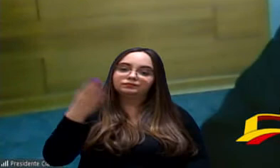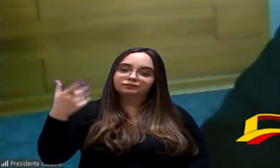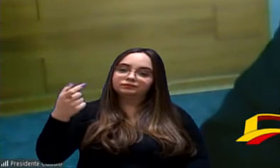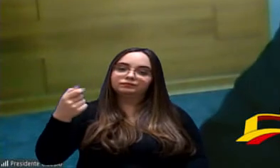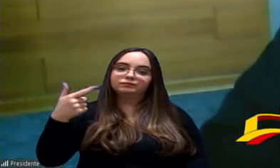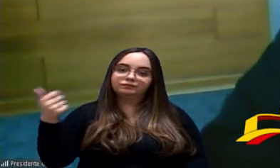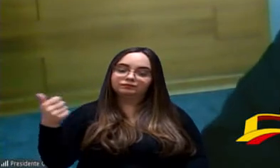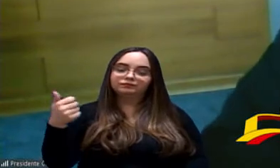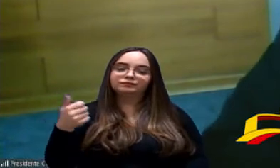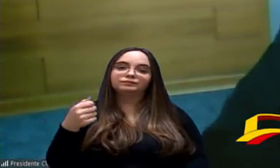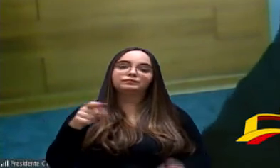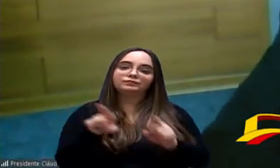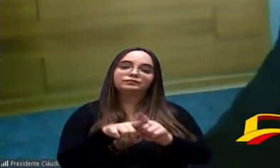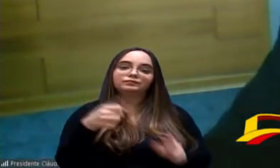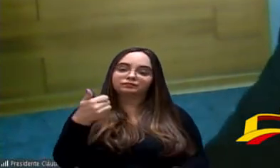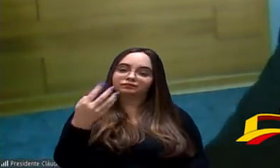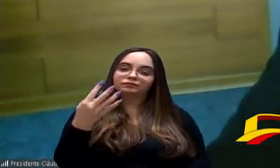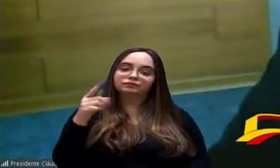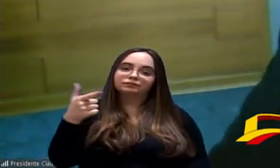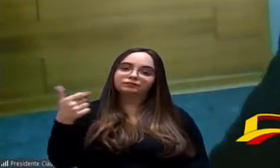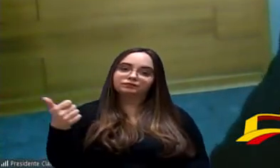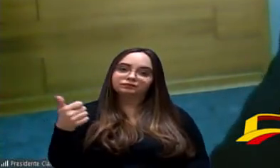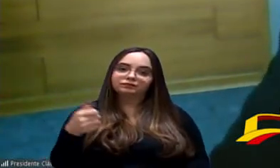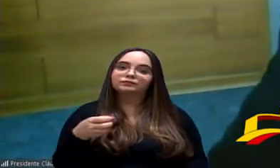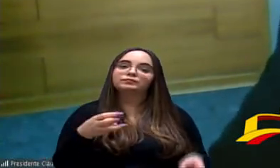1421, moção